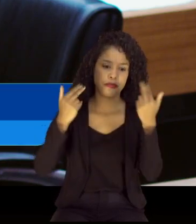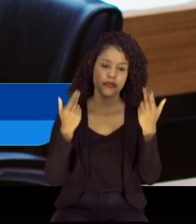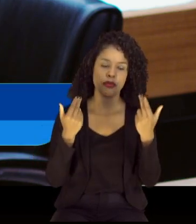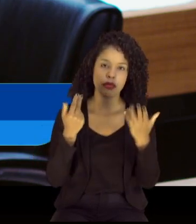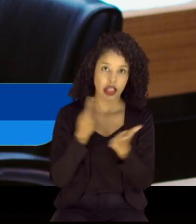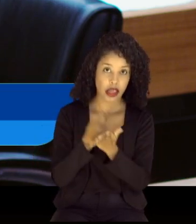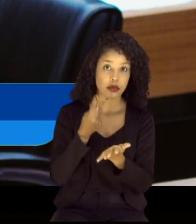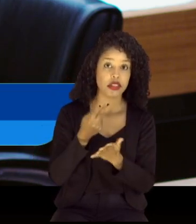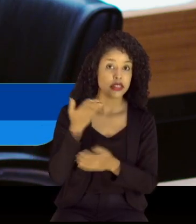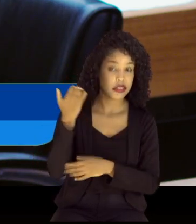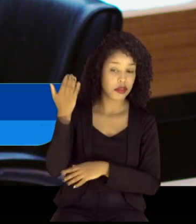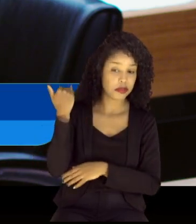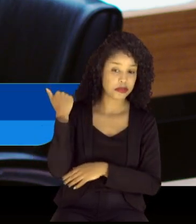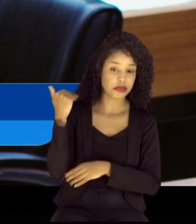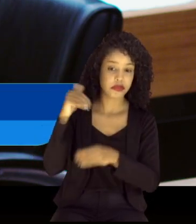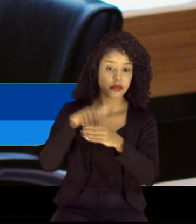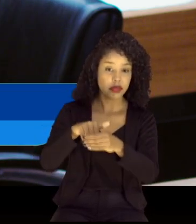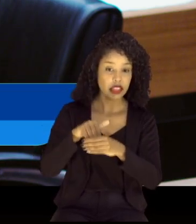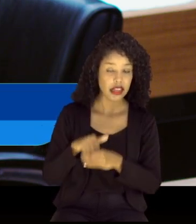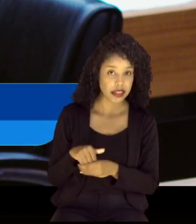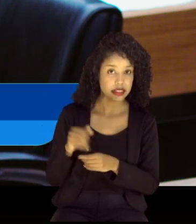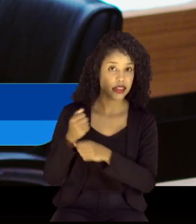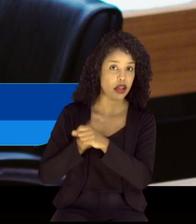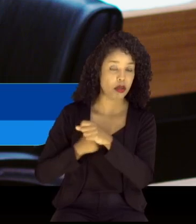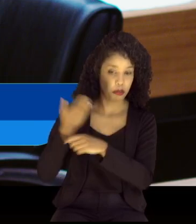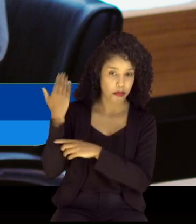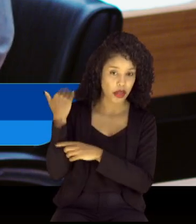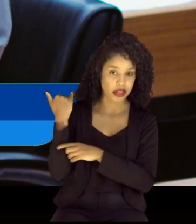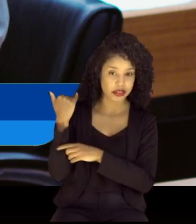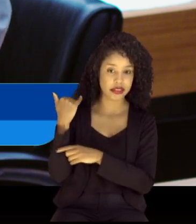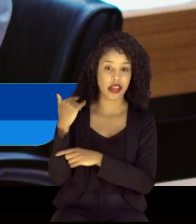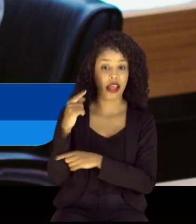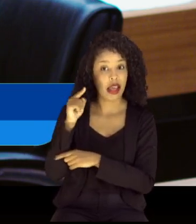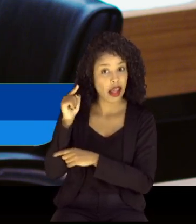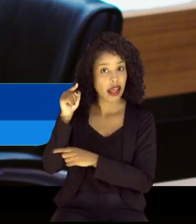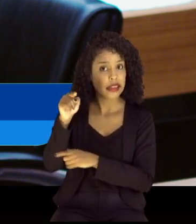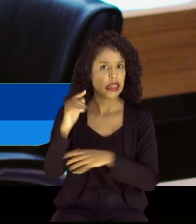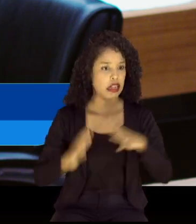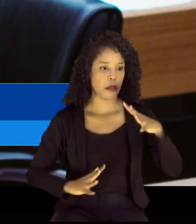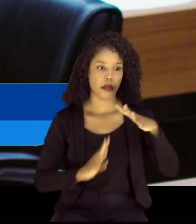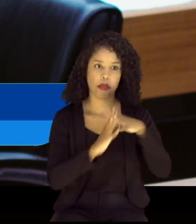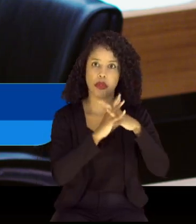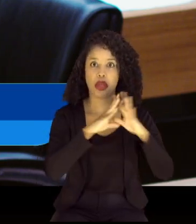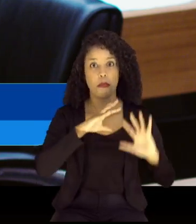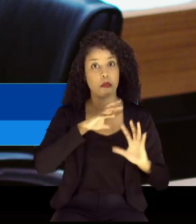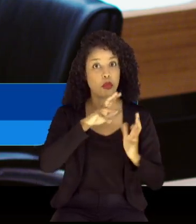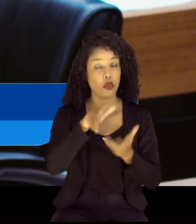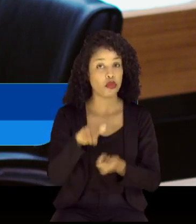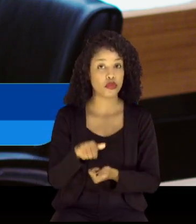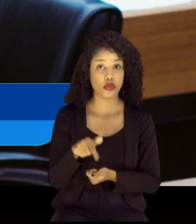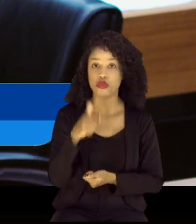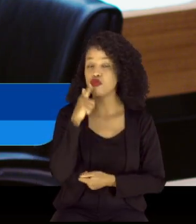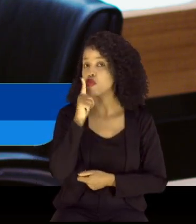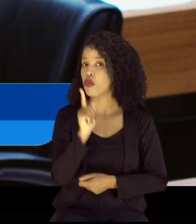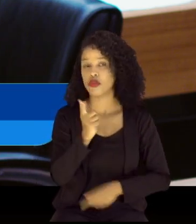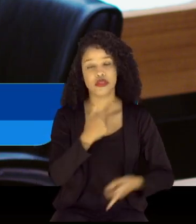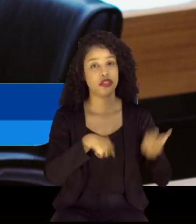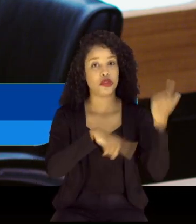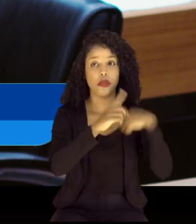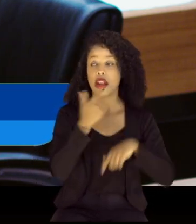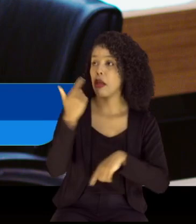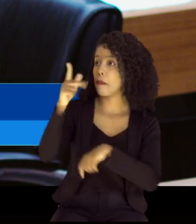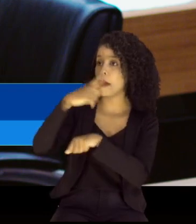aconteceu nas vésperas da eleição passada. Aquilo ali foi um recorde mundial, eu acho que jamais será batido em nenhum país